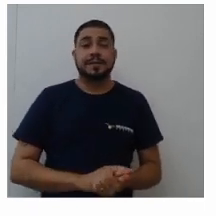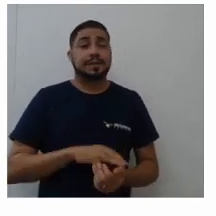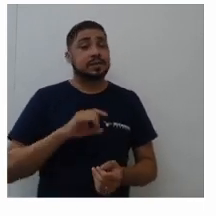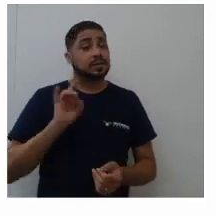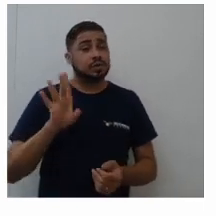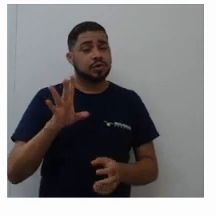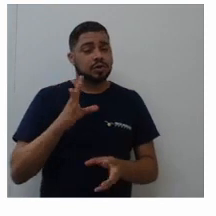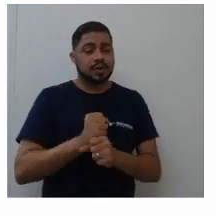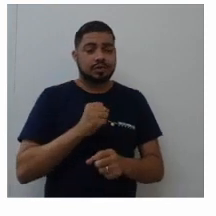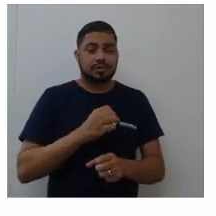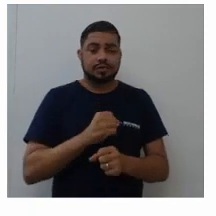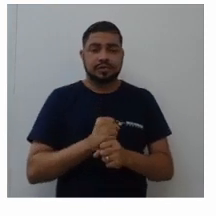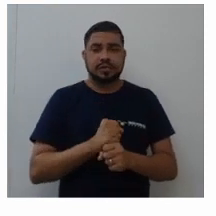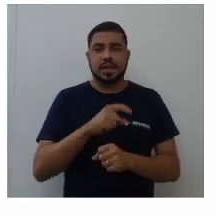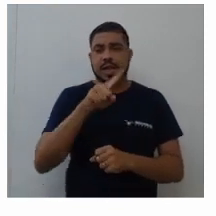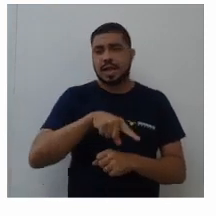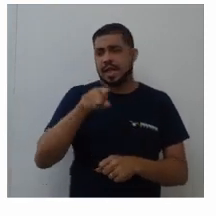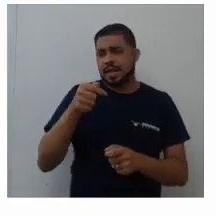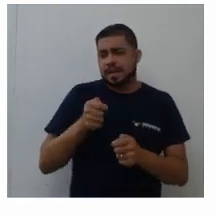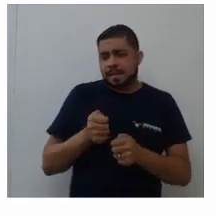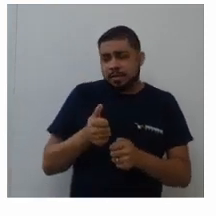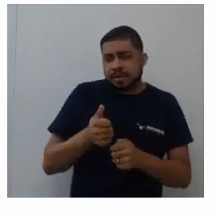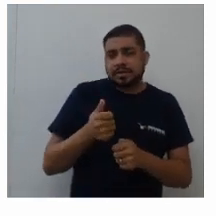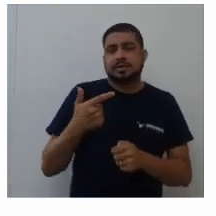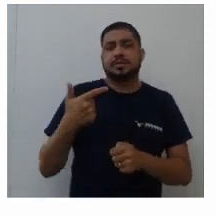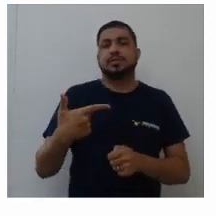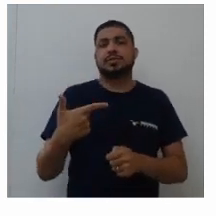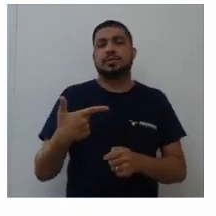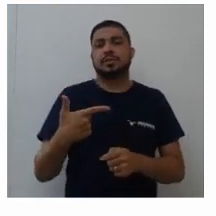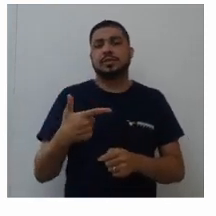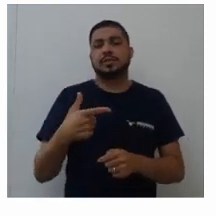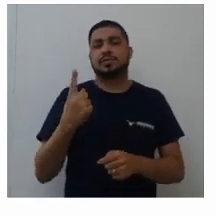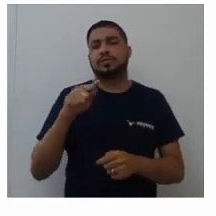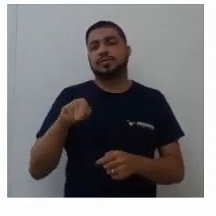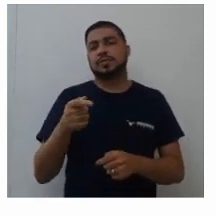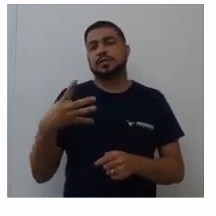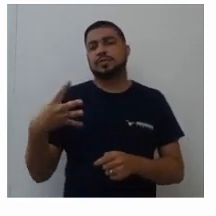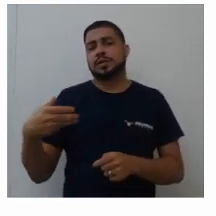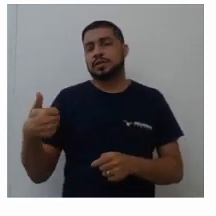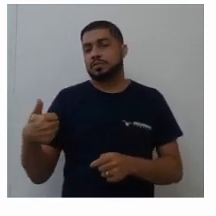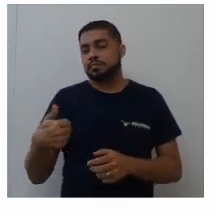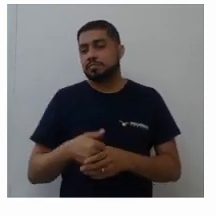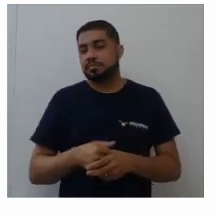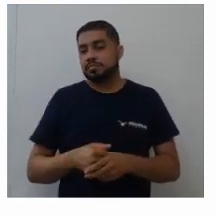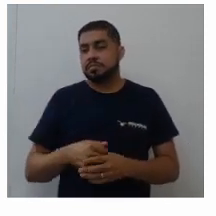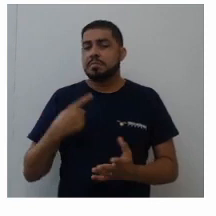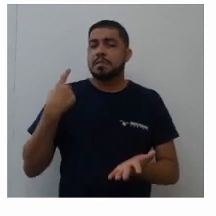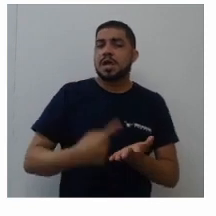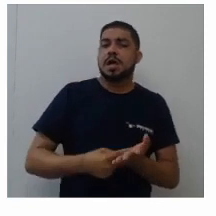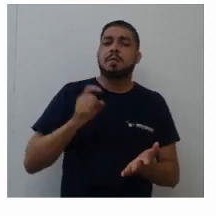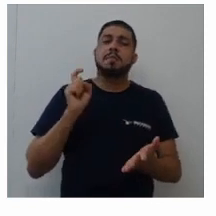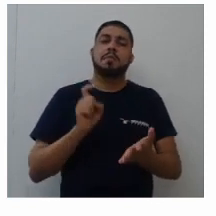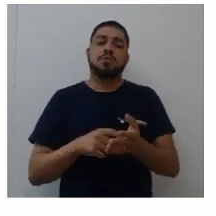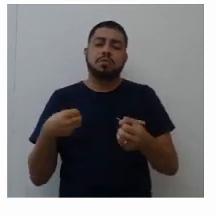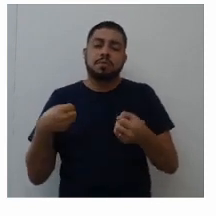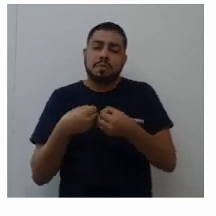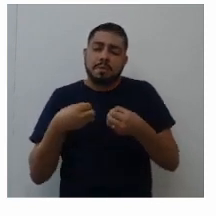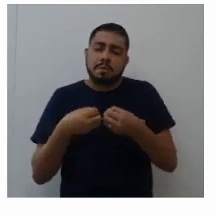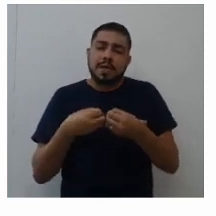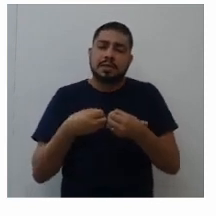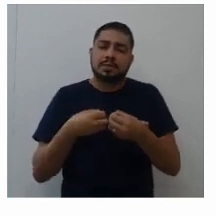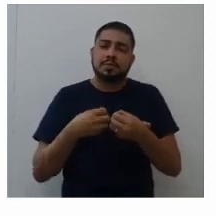Basta calcular a raiz aproximada de 2, que é 1,41, e marcar um ponto próximo